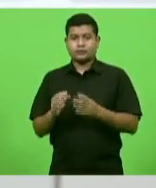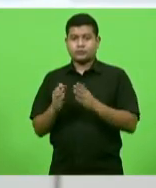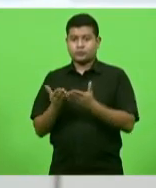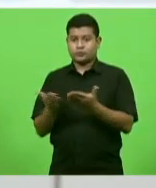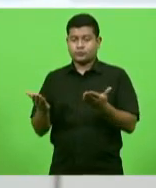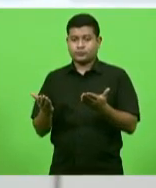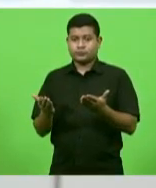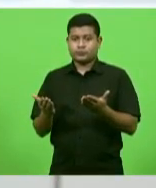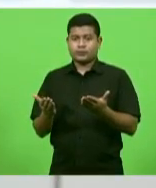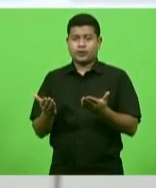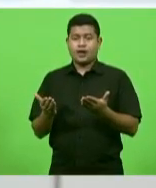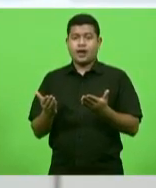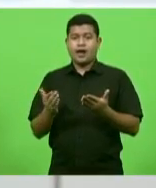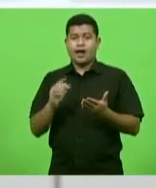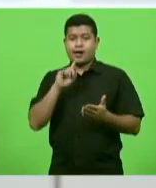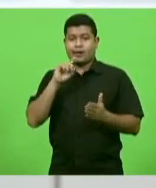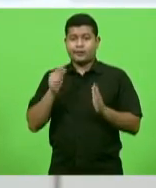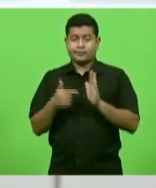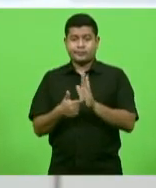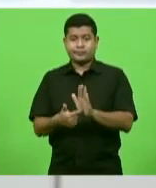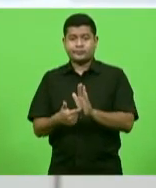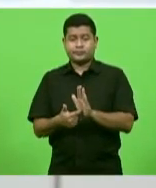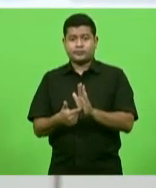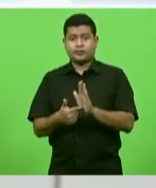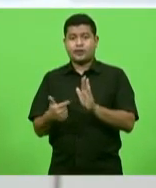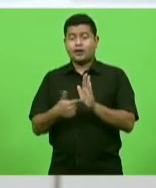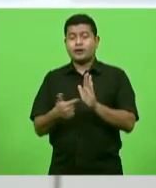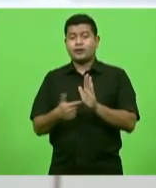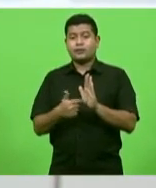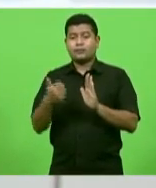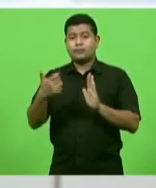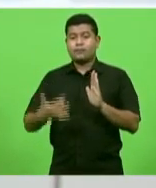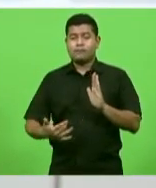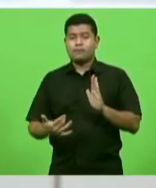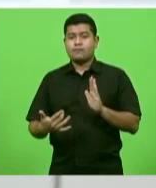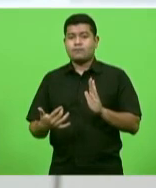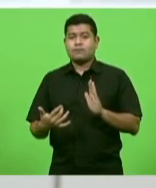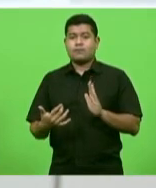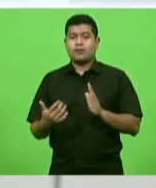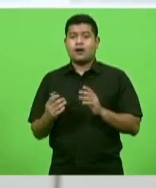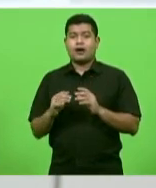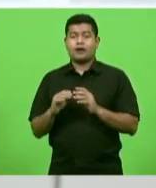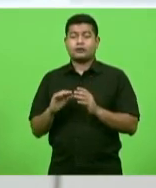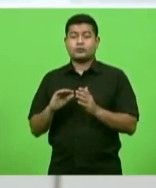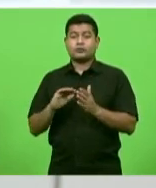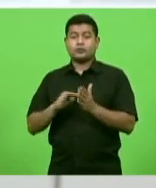na moldura da formação em que consistiria a sua completa